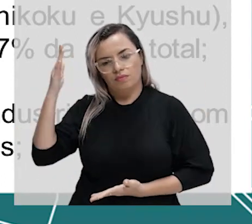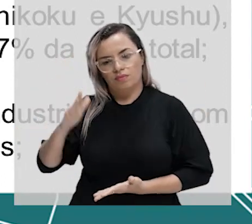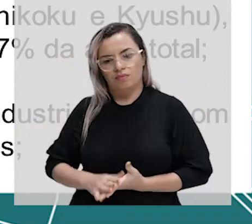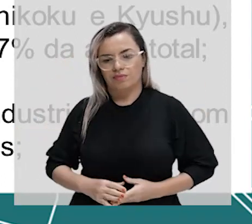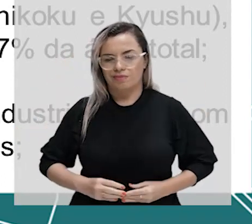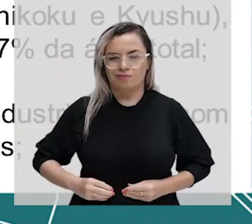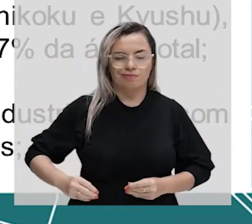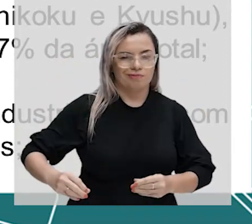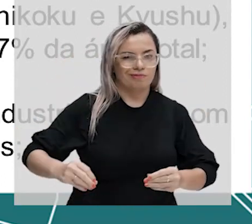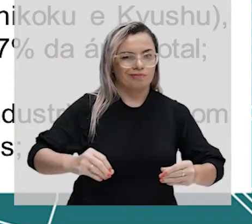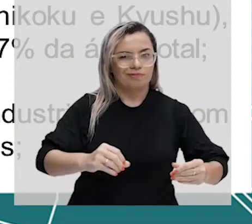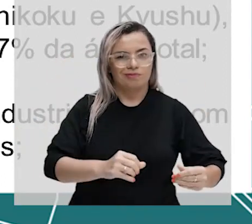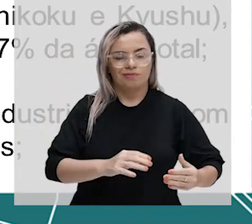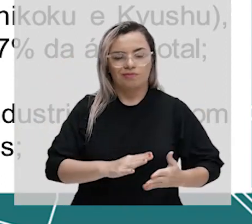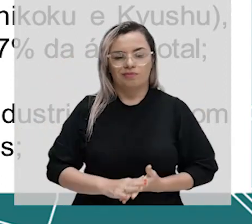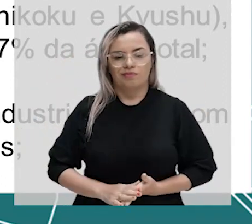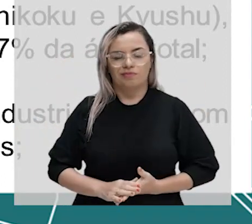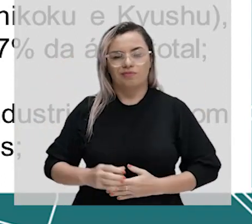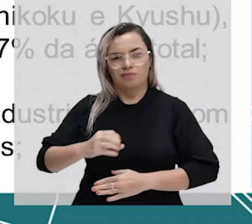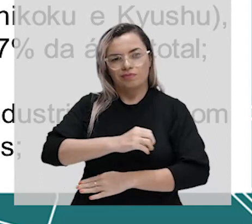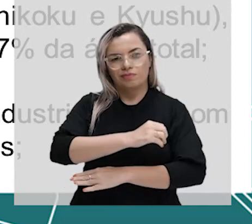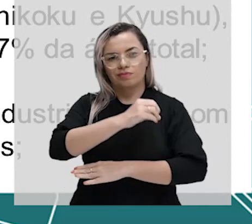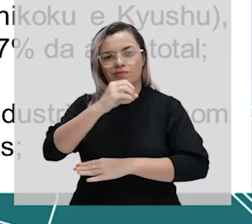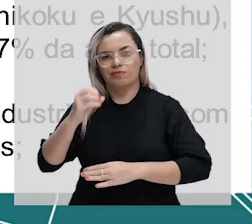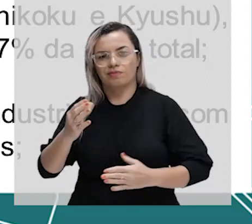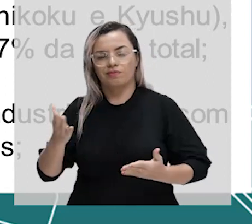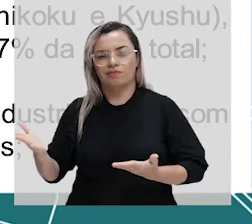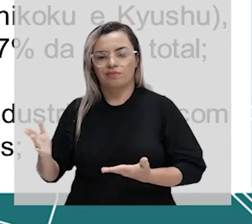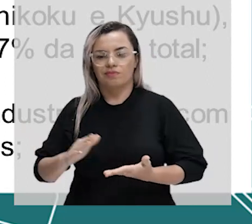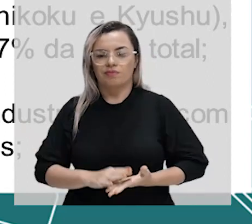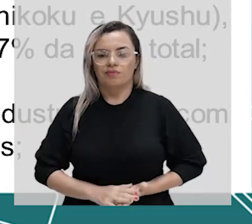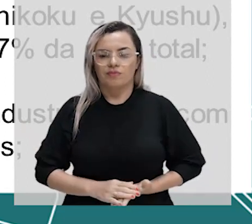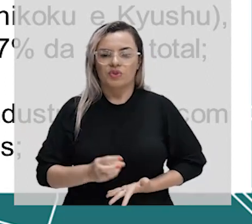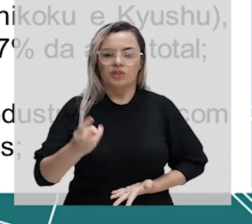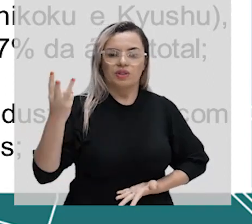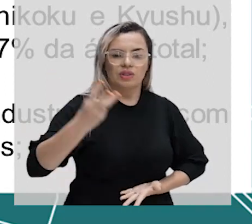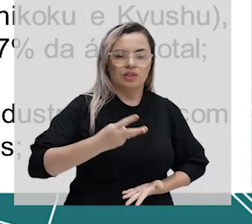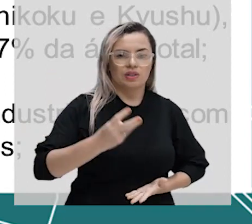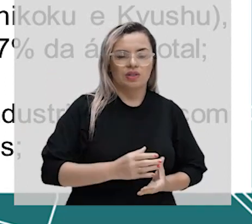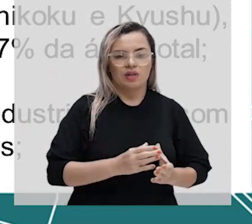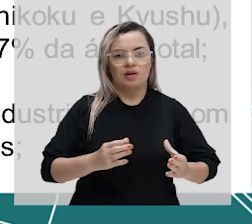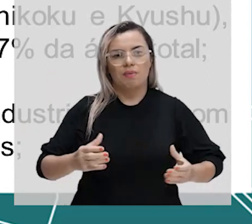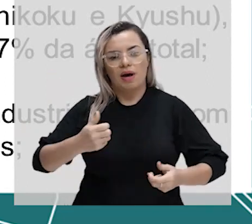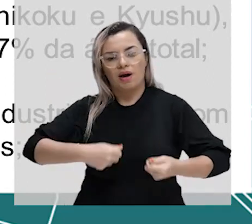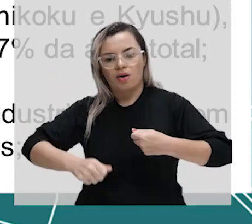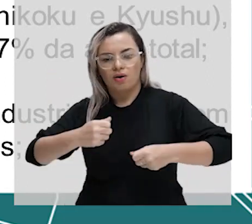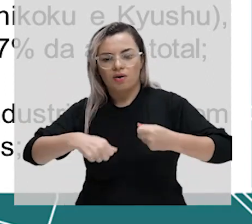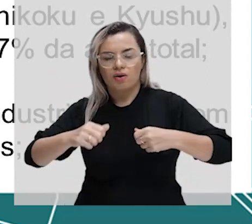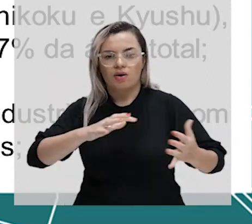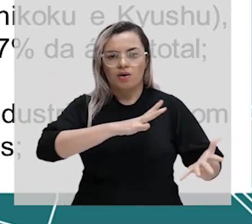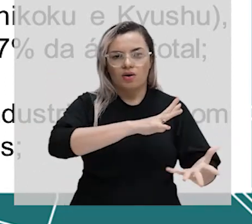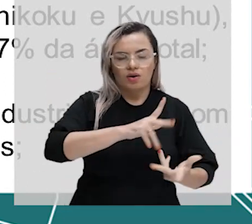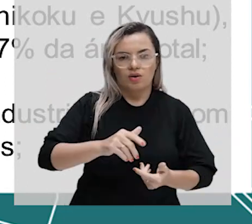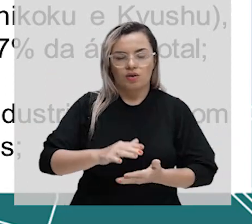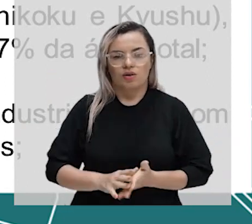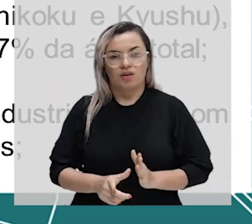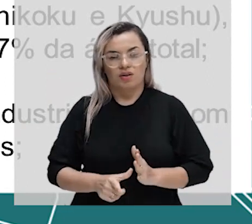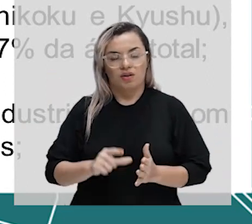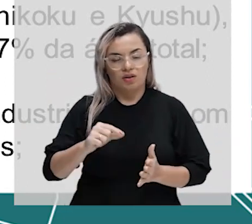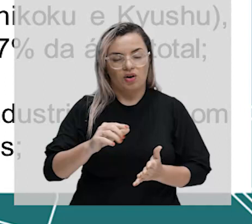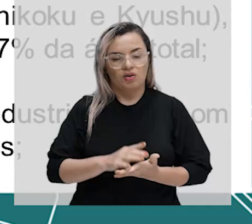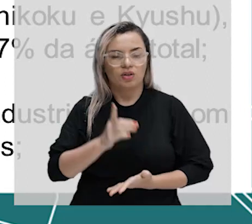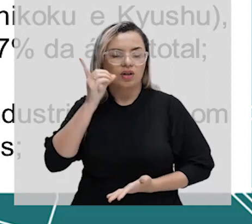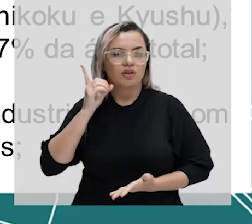Sol Nascente, a potência nipônica. Galera, terceira maior economia do mundo, só atrás dos Estados Unidos e da China,